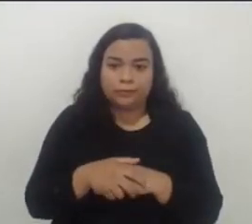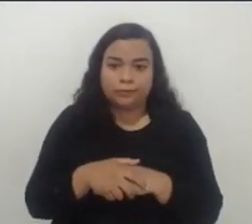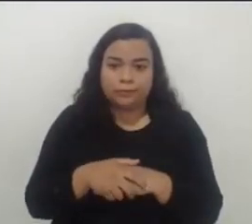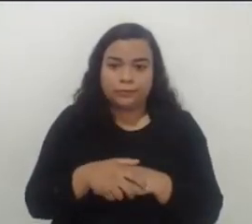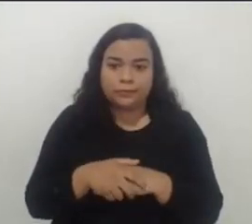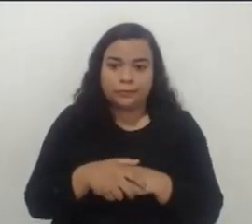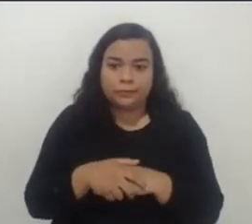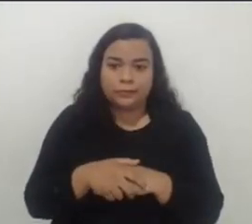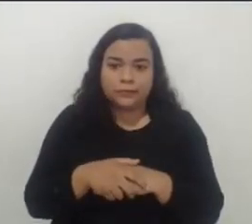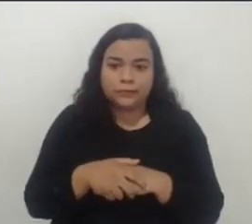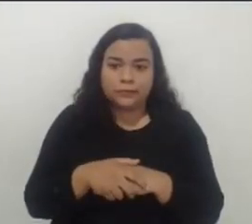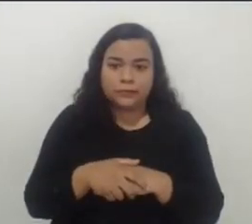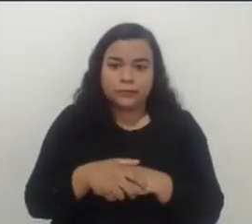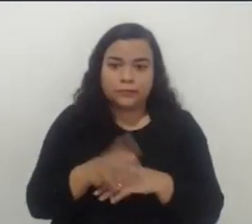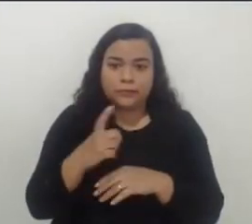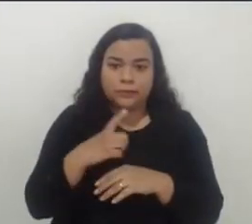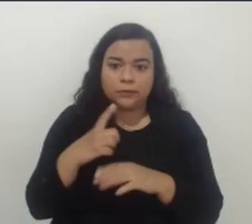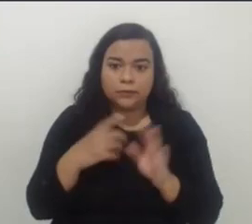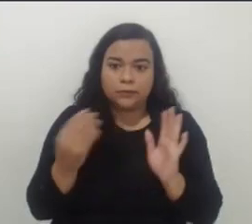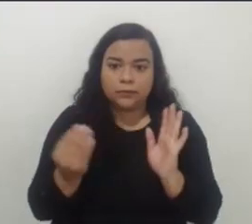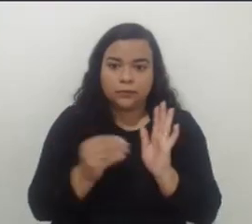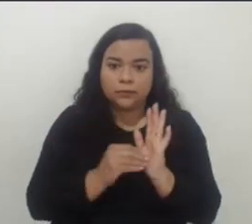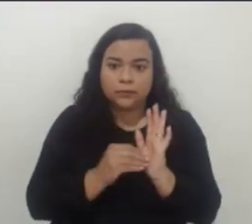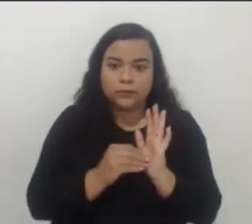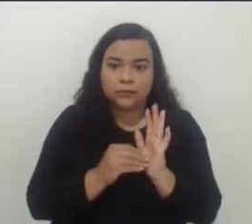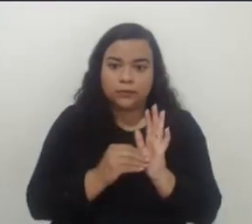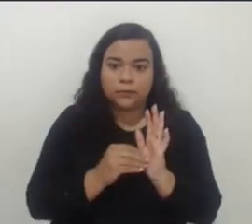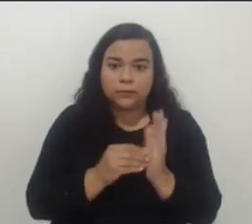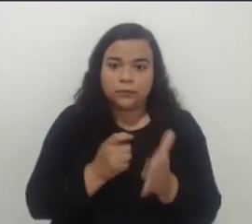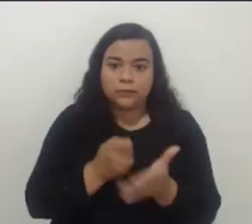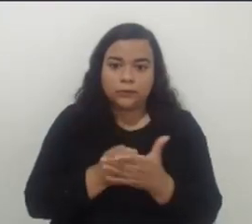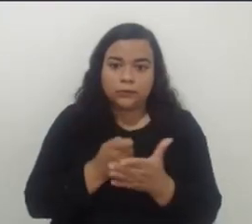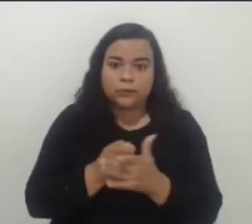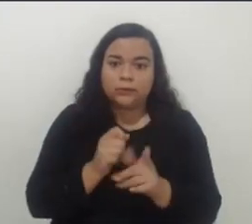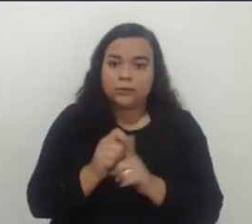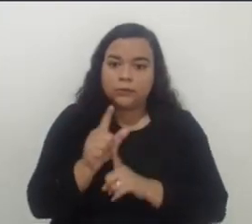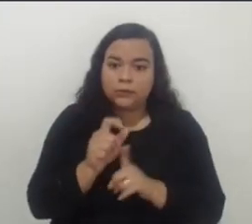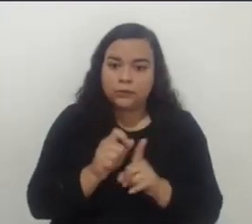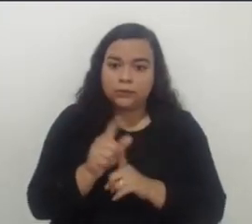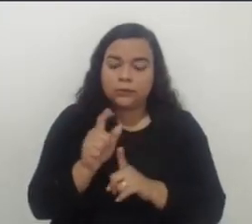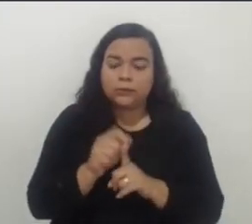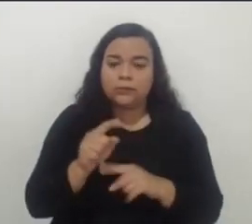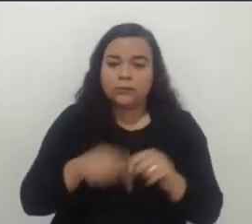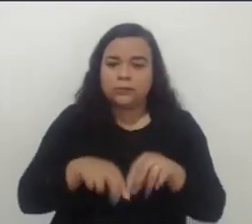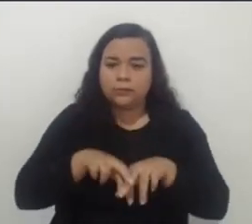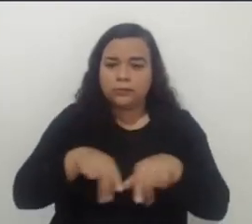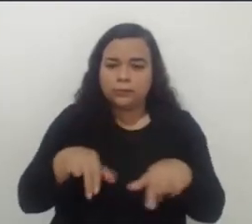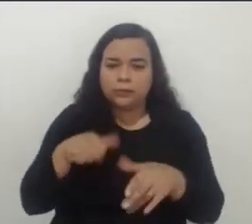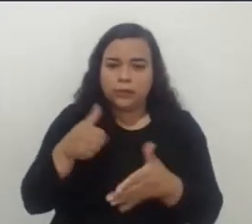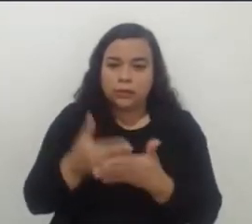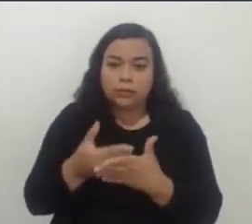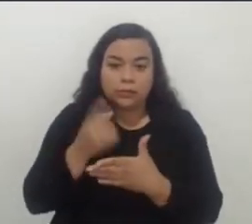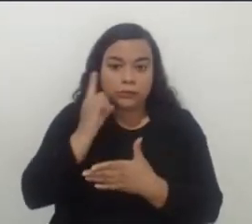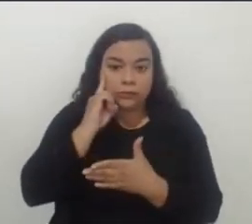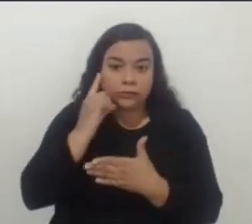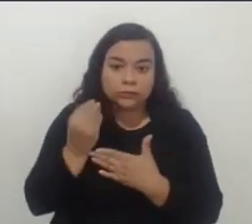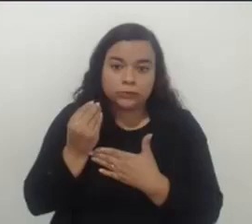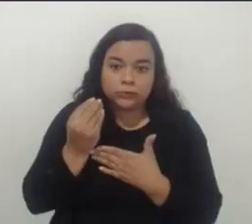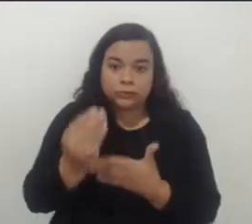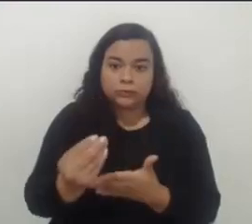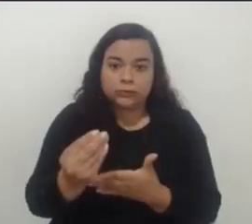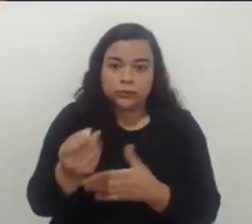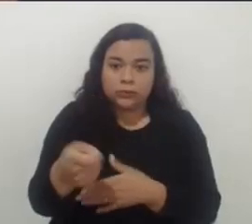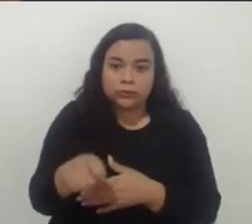aonde está negritado, diz, exigibilidade dos aluguéis e encargos até a data da efetiva entrega das chaves em